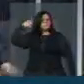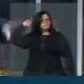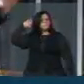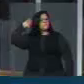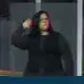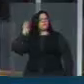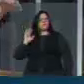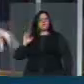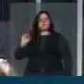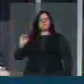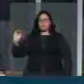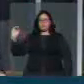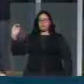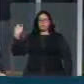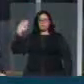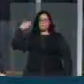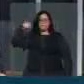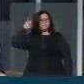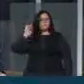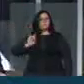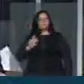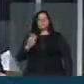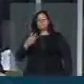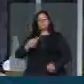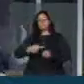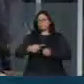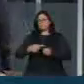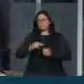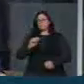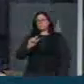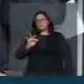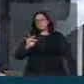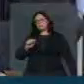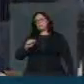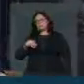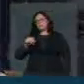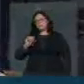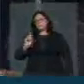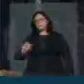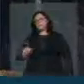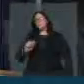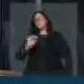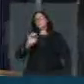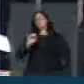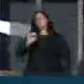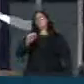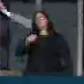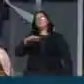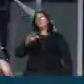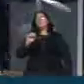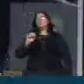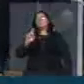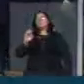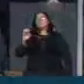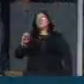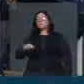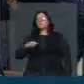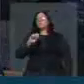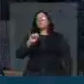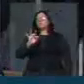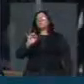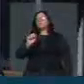Pará, que tem como três cidades polos, Altamira, Santarém e Taituba, uma região de aproximadamente um milhão de habitantes,